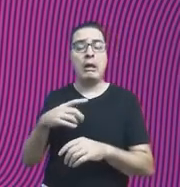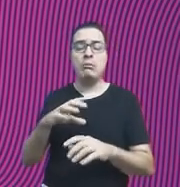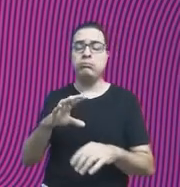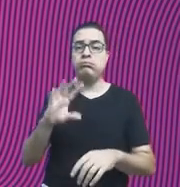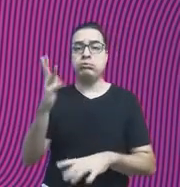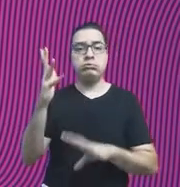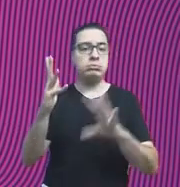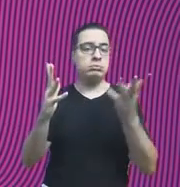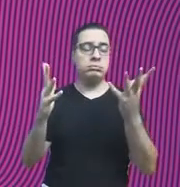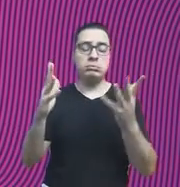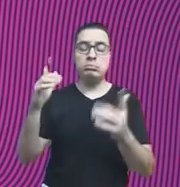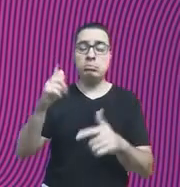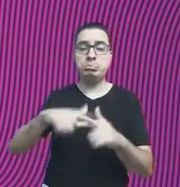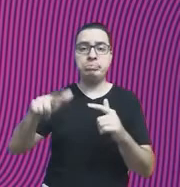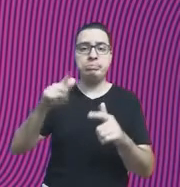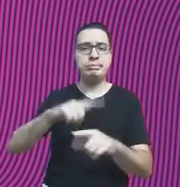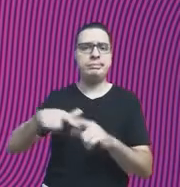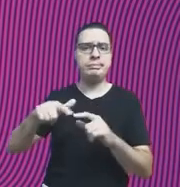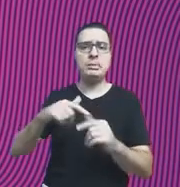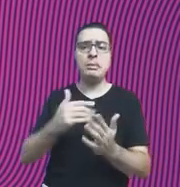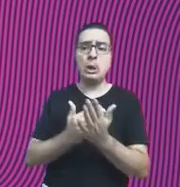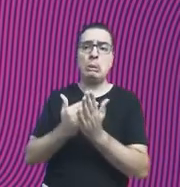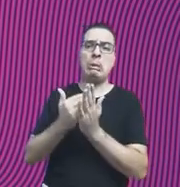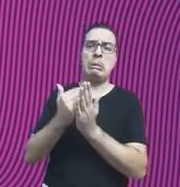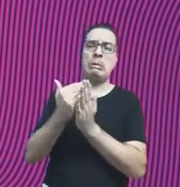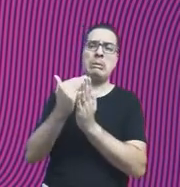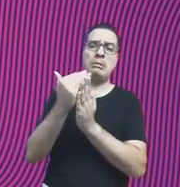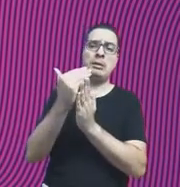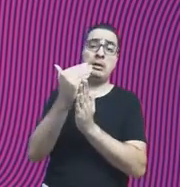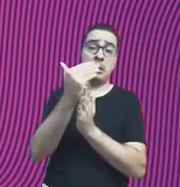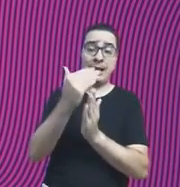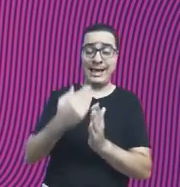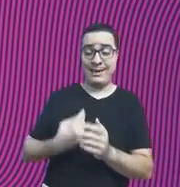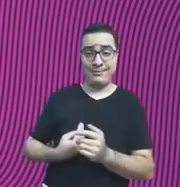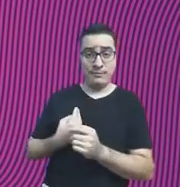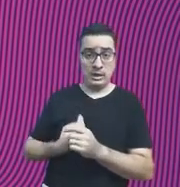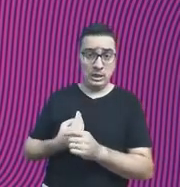um colapso crescente, cuja expectativa de vida cresce, mas